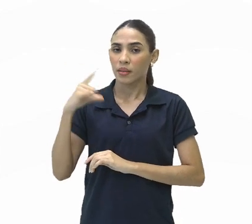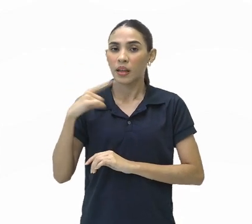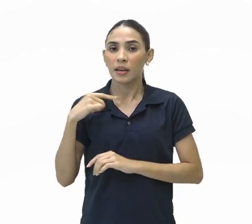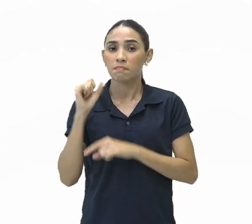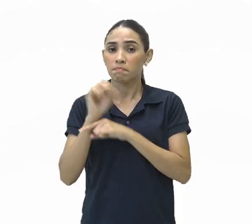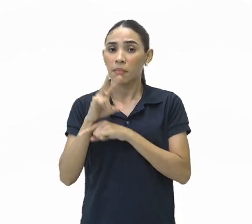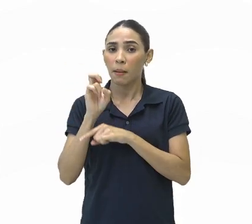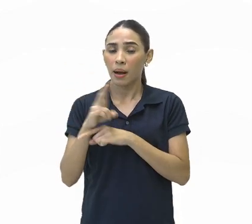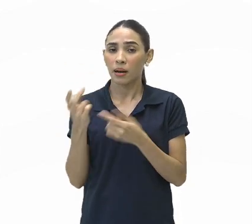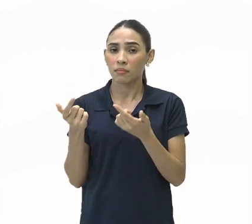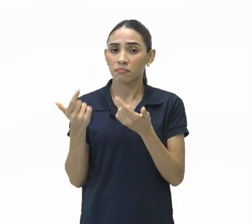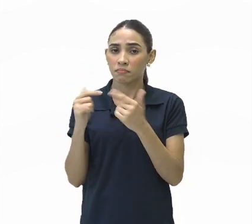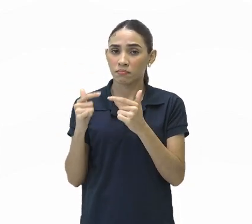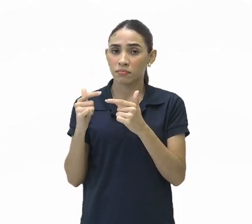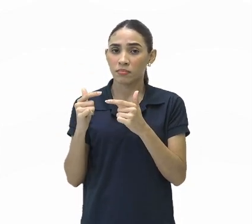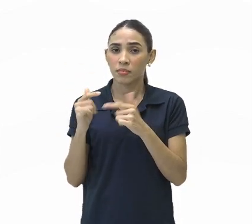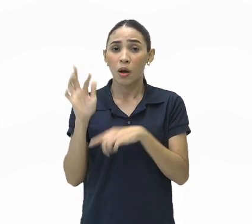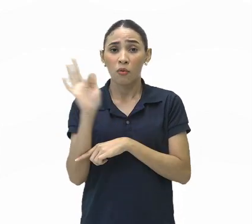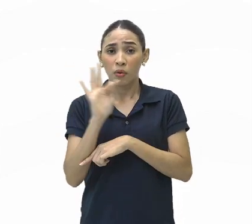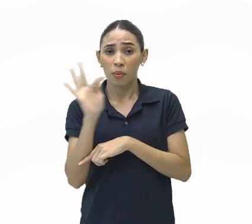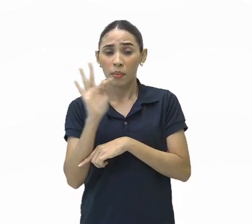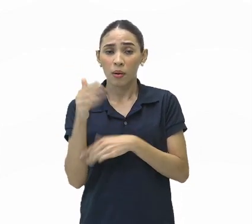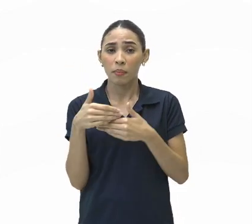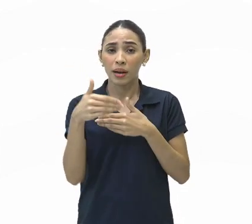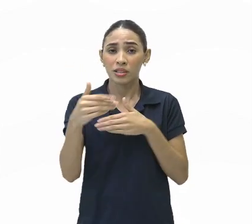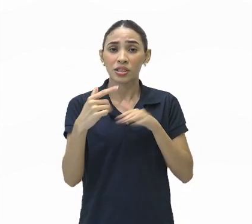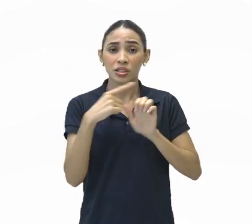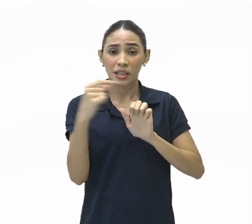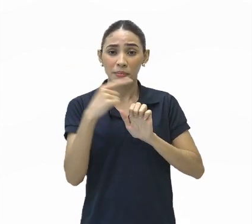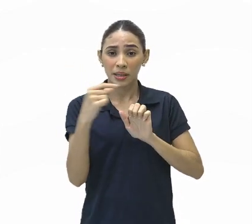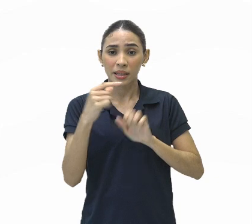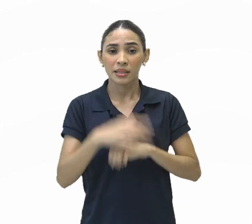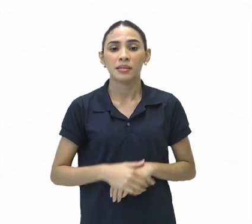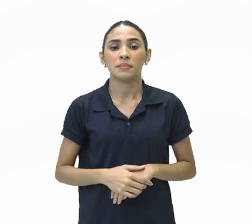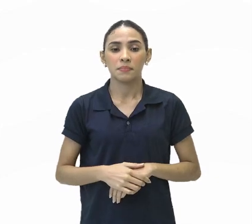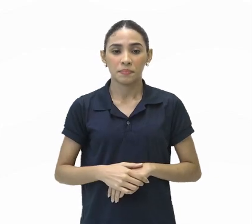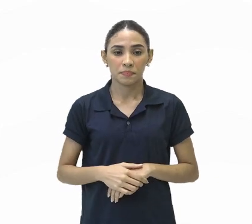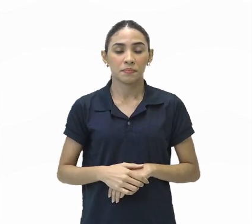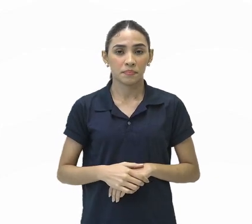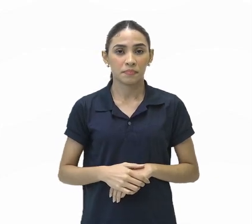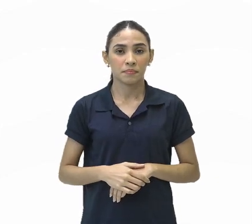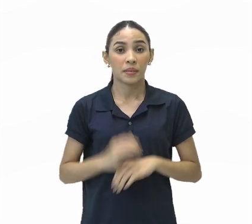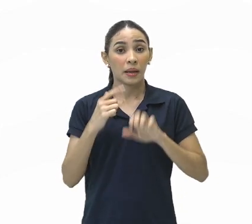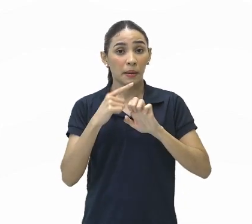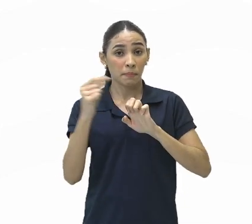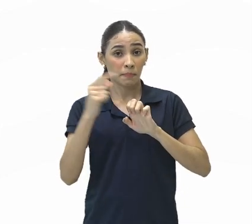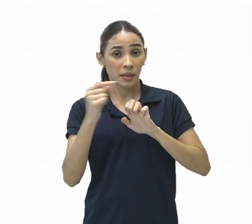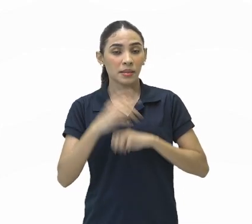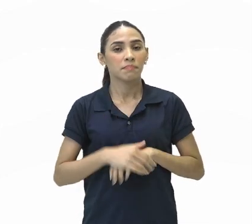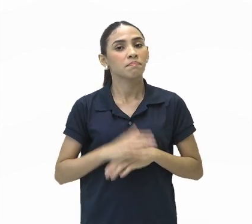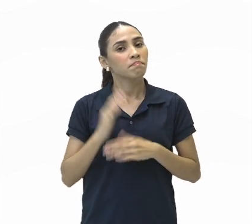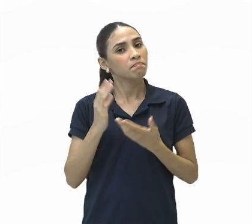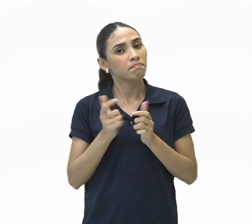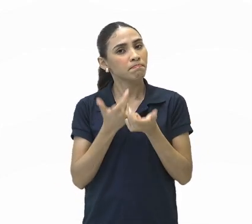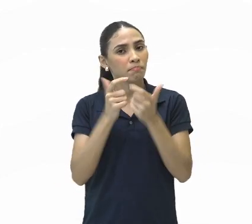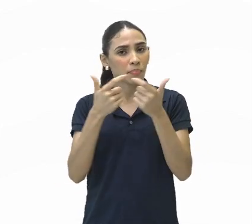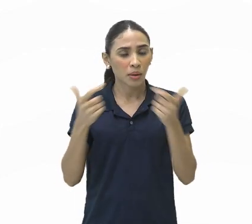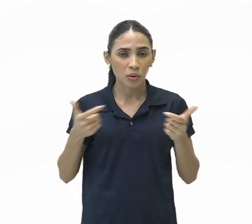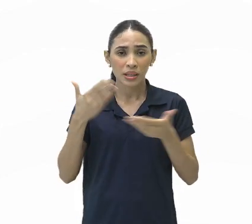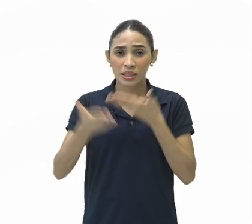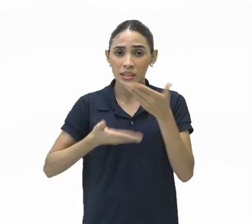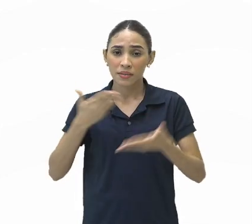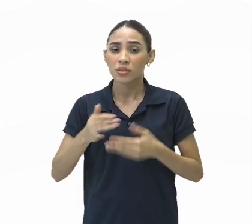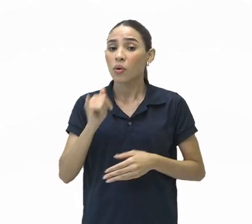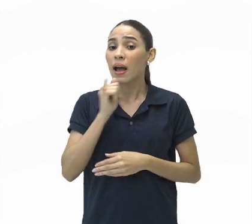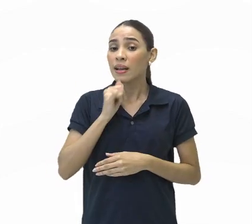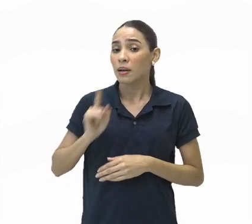empregos formais a partir de microempreendedores, né? Micro e pequenas empresas, né? A maioria no setor de serviços, como é o caso